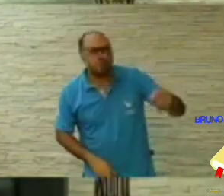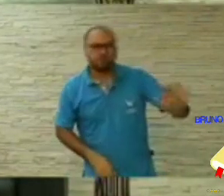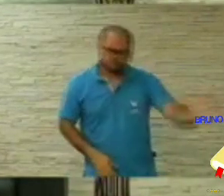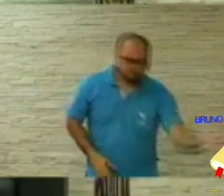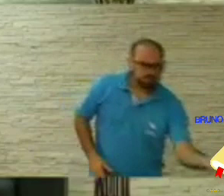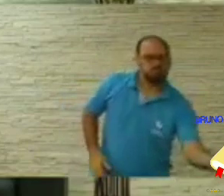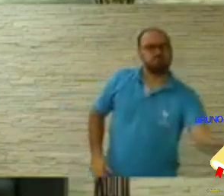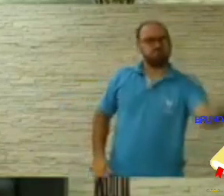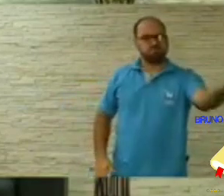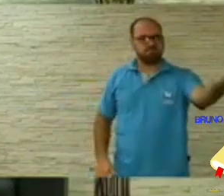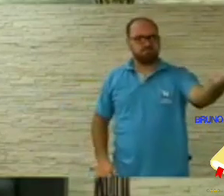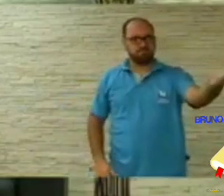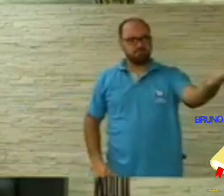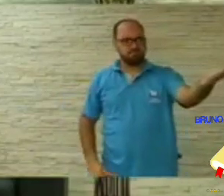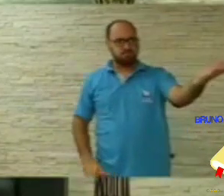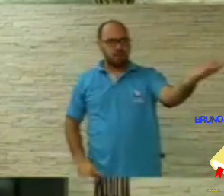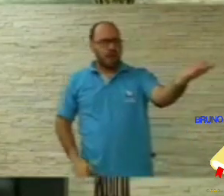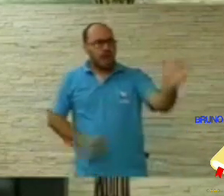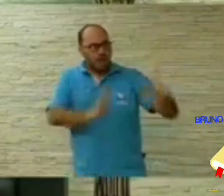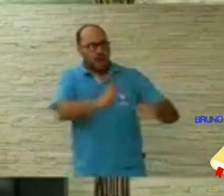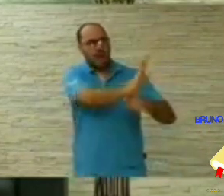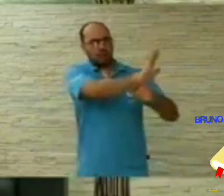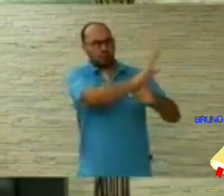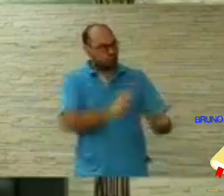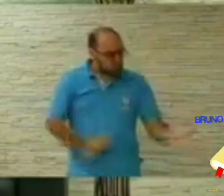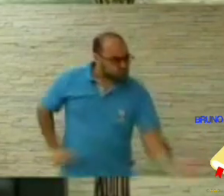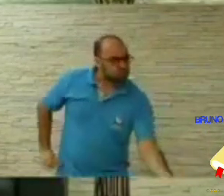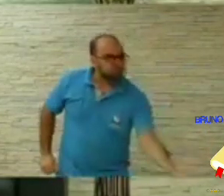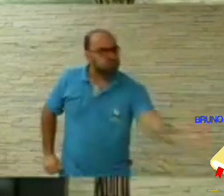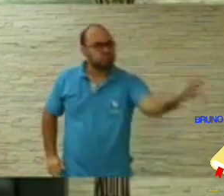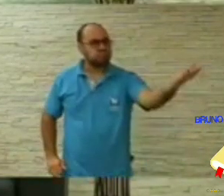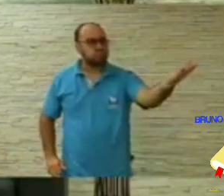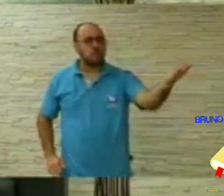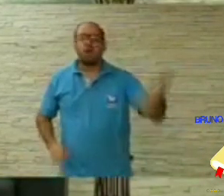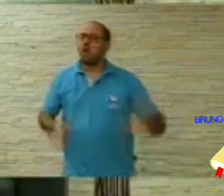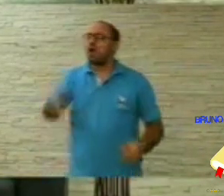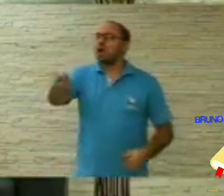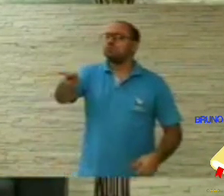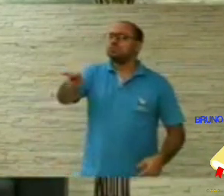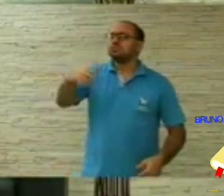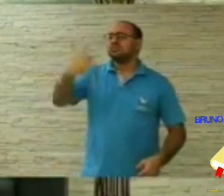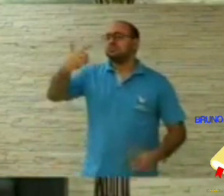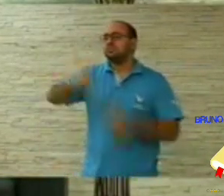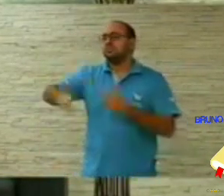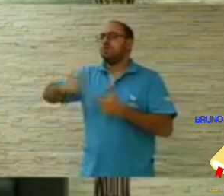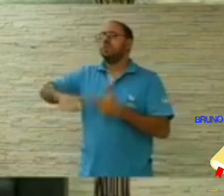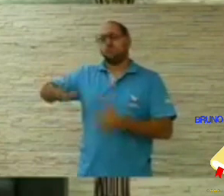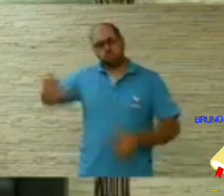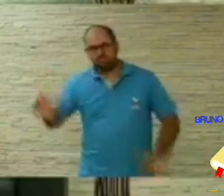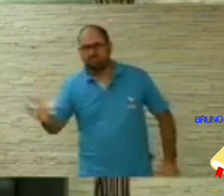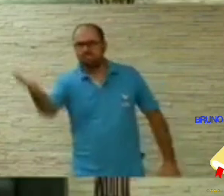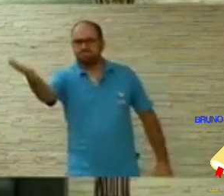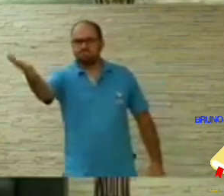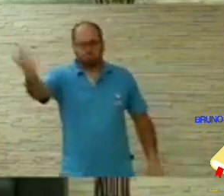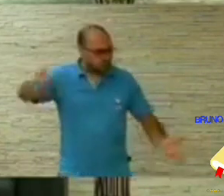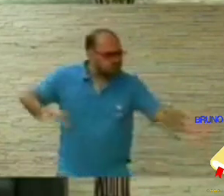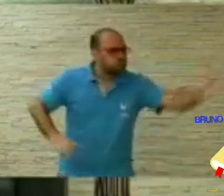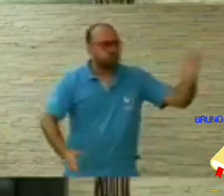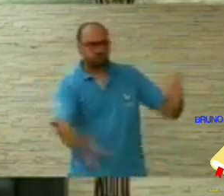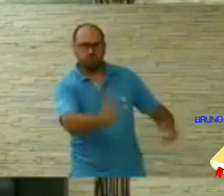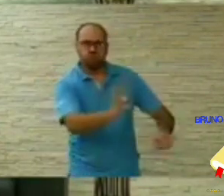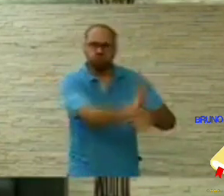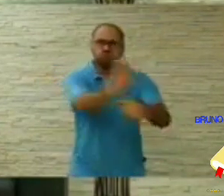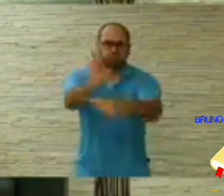o príncipe como fraco e como lixo. Não, a promessa de Deus é que ele ergue do pó o